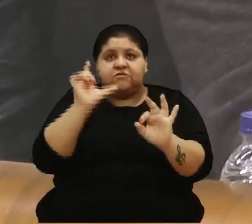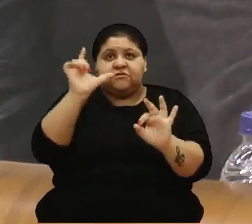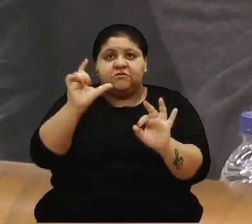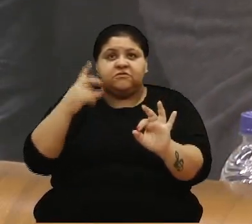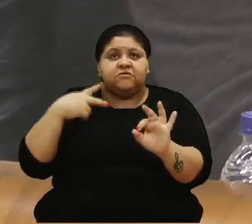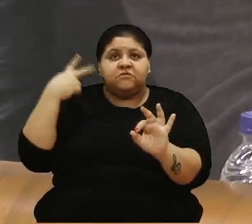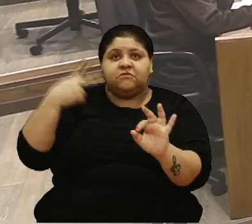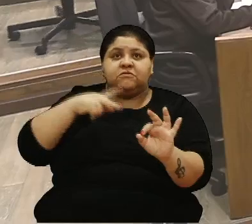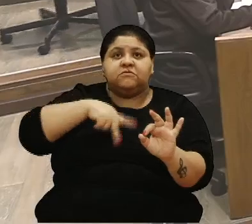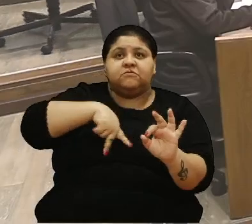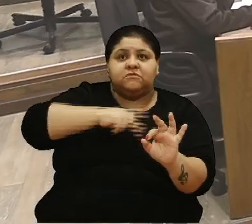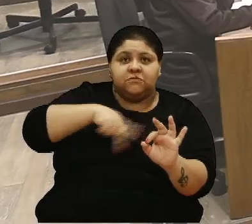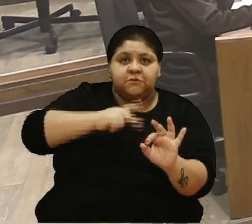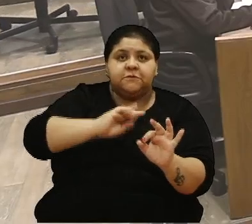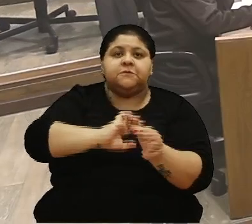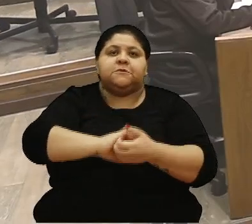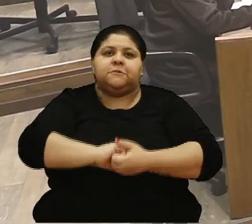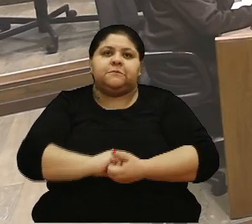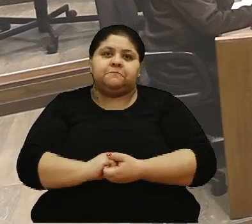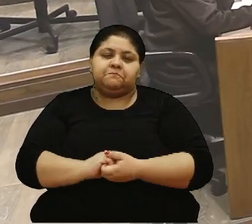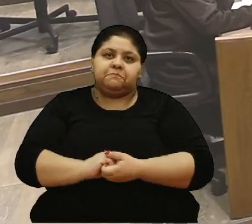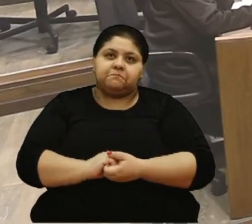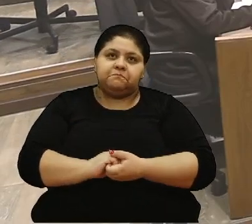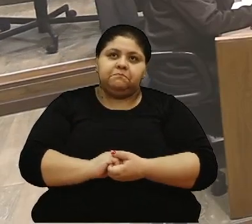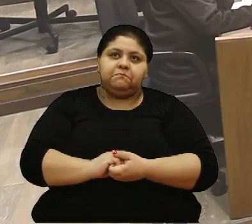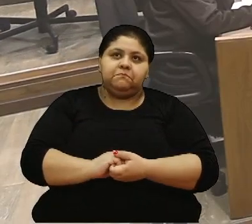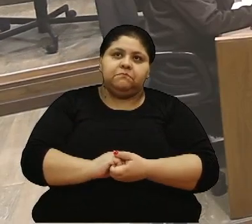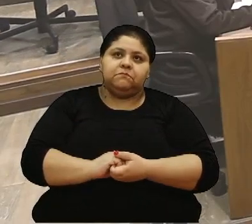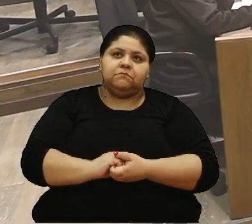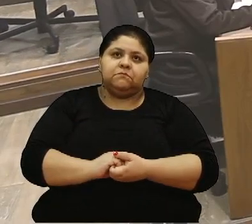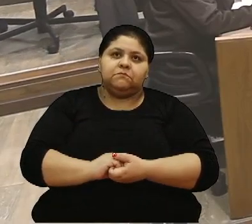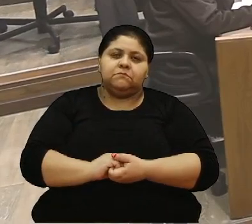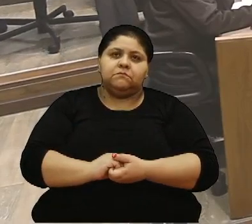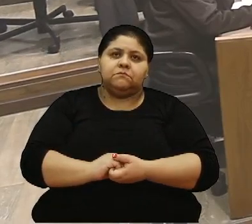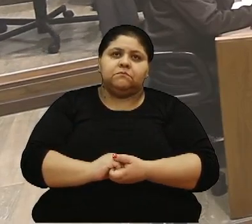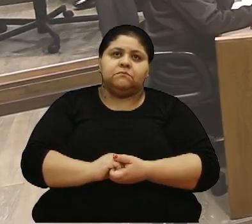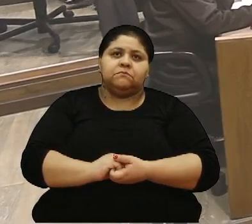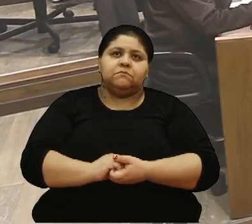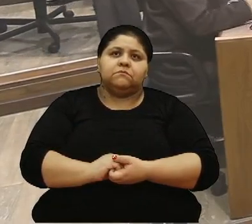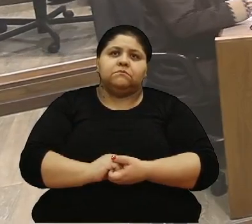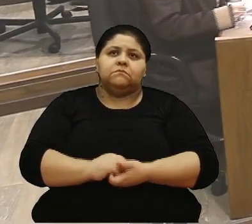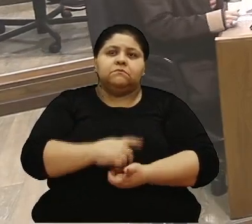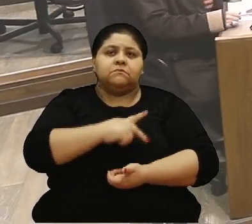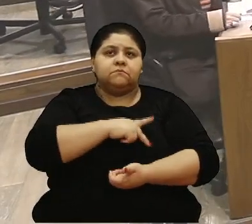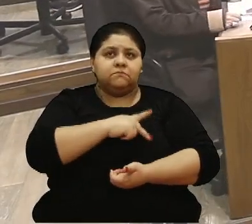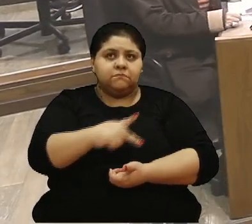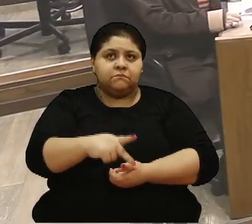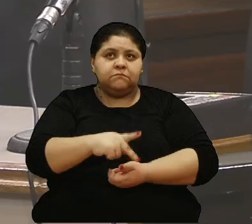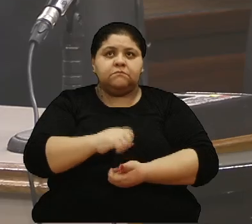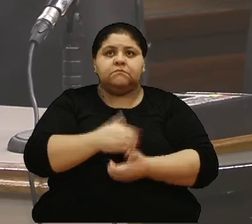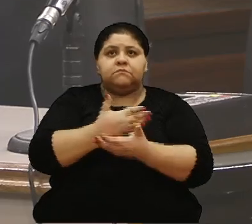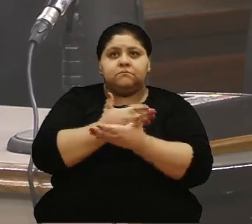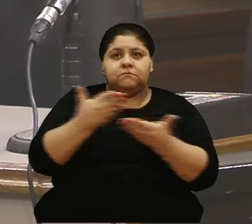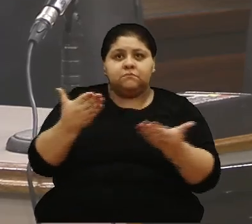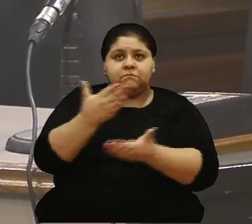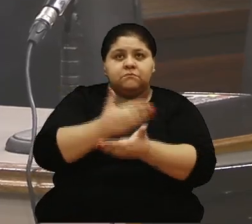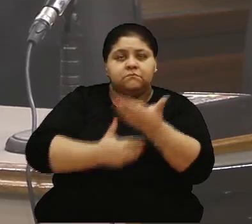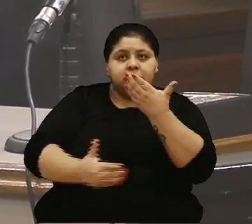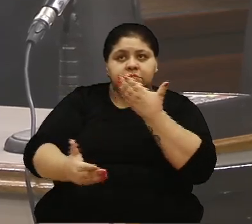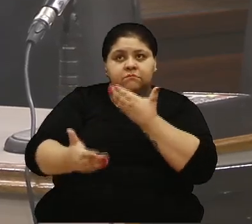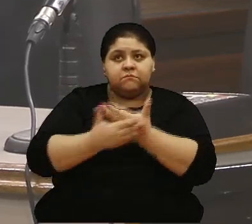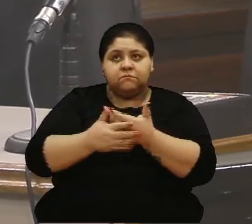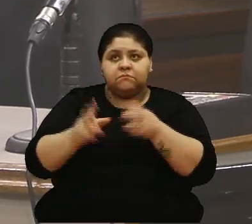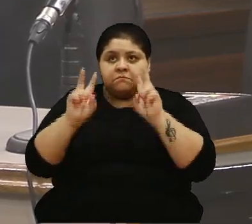vereador Pedro Rodrigues. Peço a palavra, presidente. Senhor presidente, nobres pares e a todos que